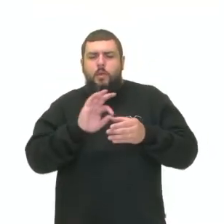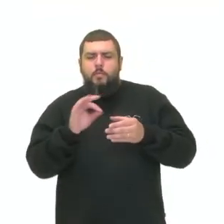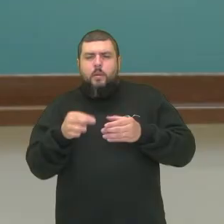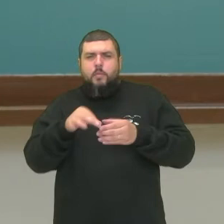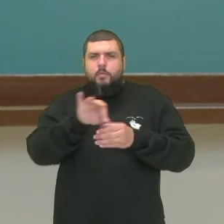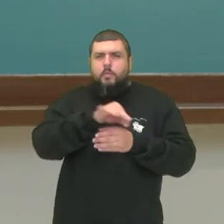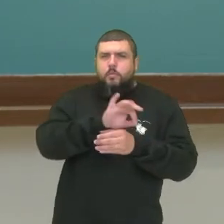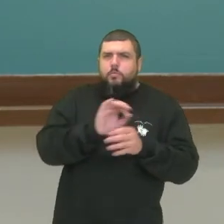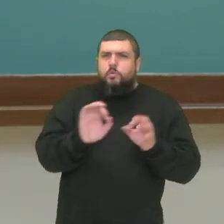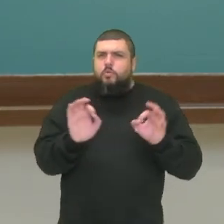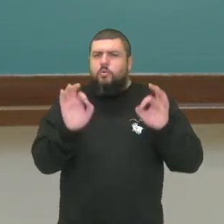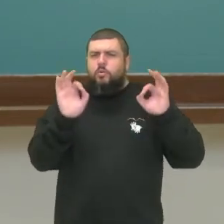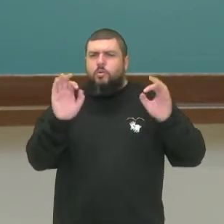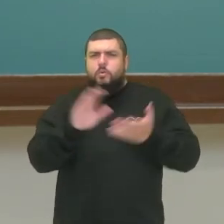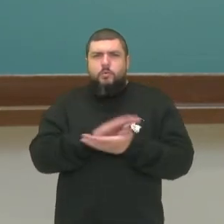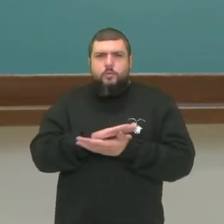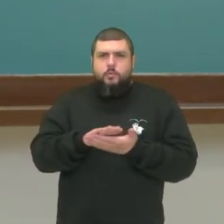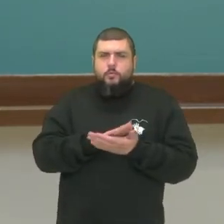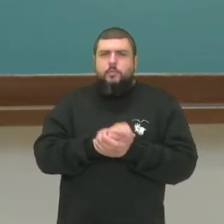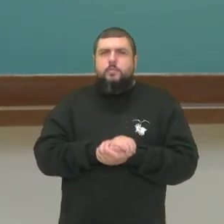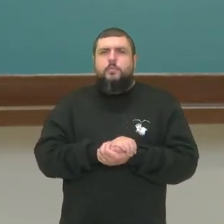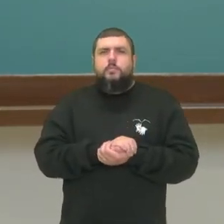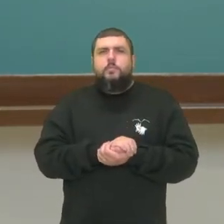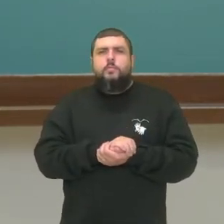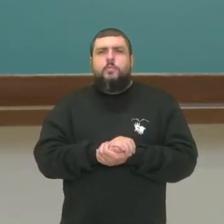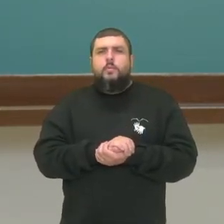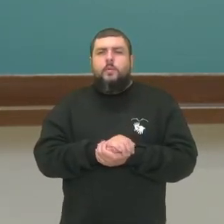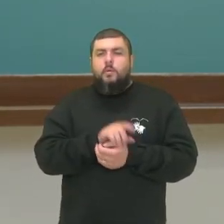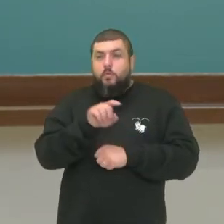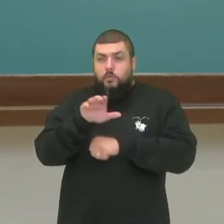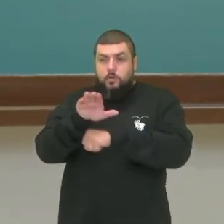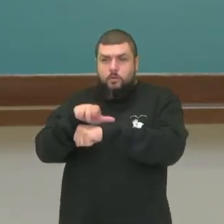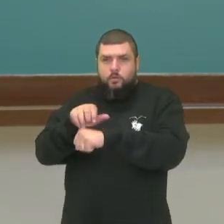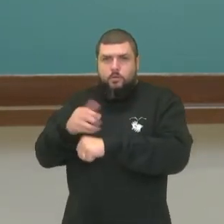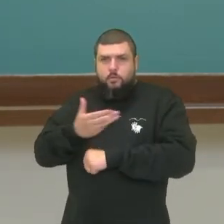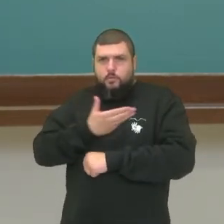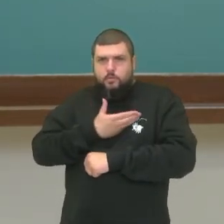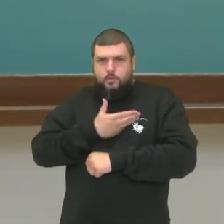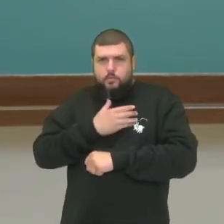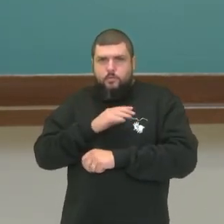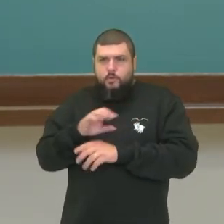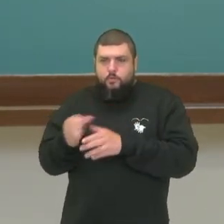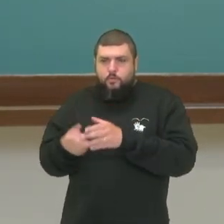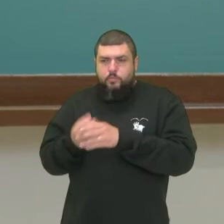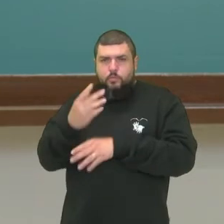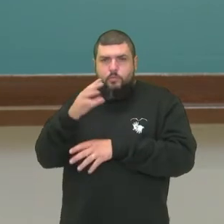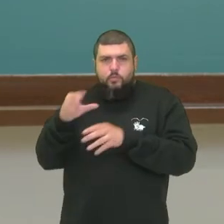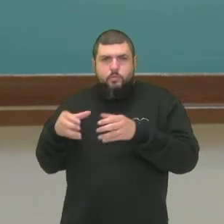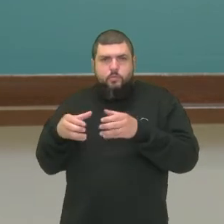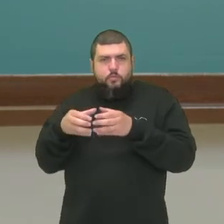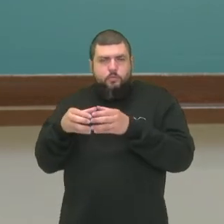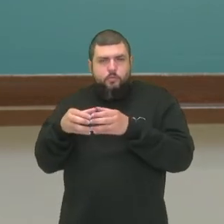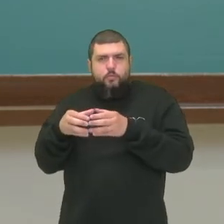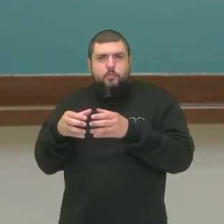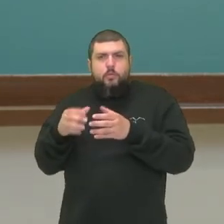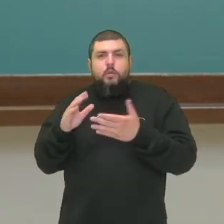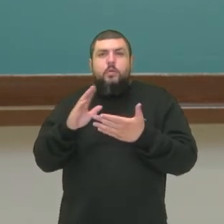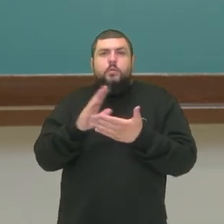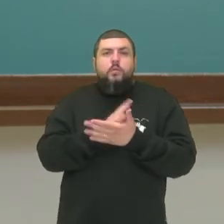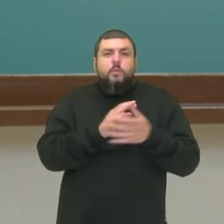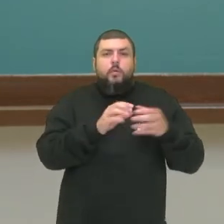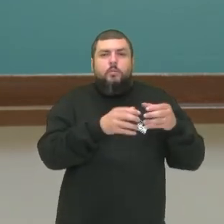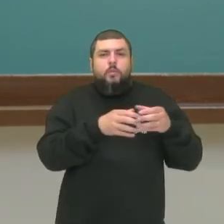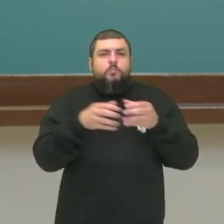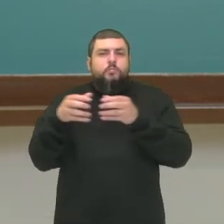vai fazer? Você vai chamar um colega, né? Vai montar um grupo, outros colegas também, e vamos debater em 2 grupos a